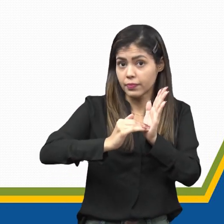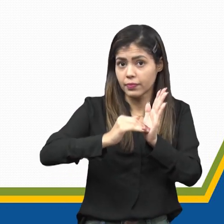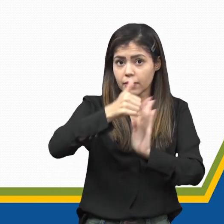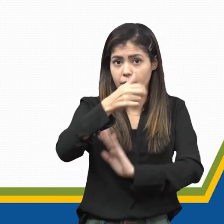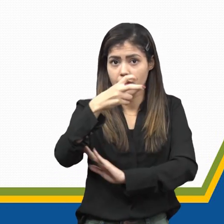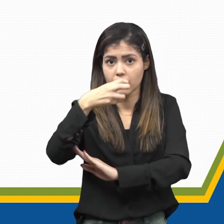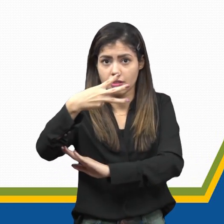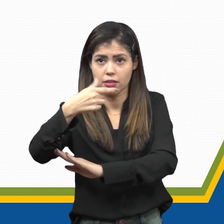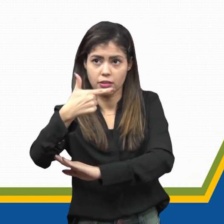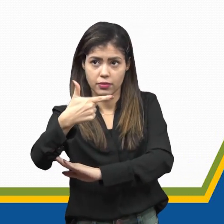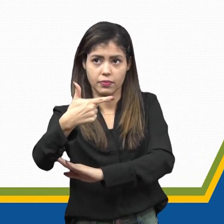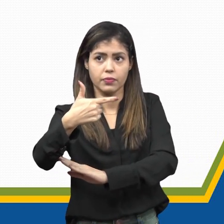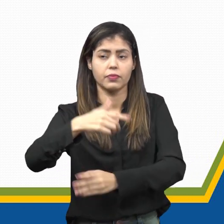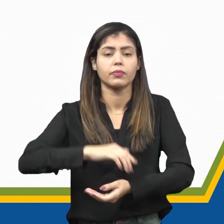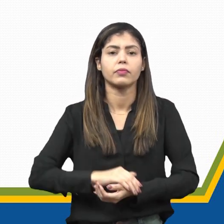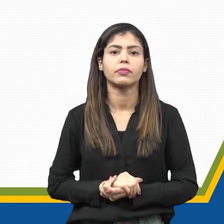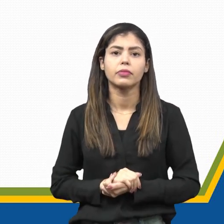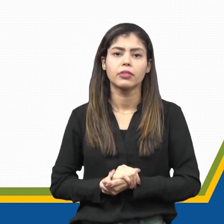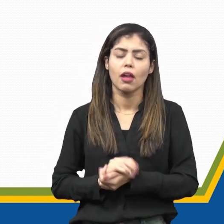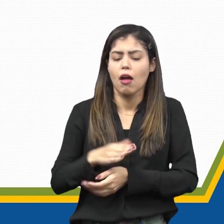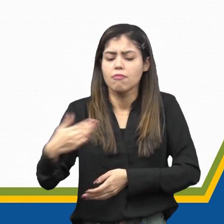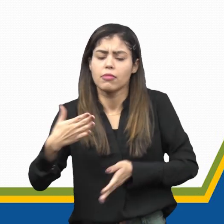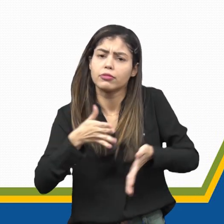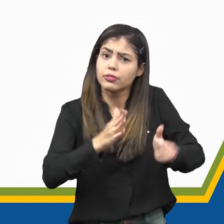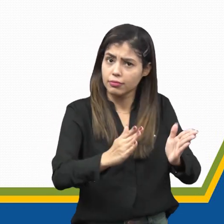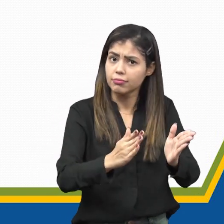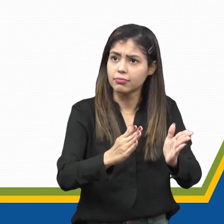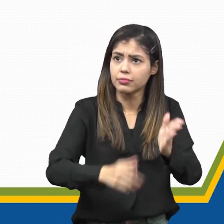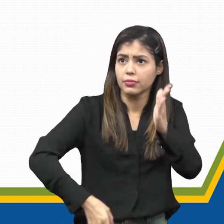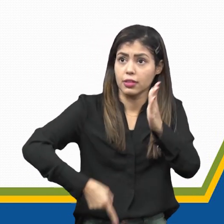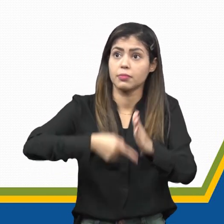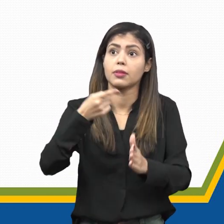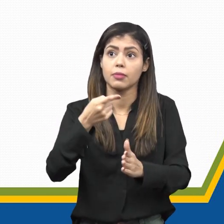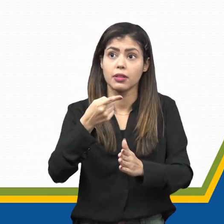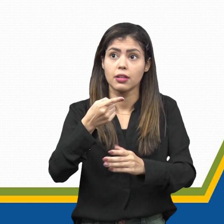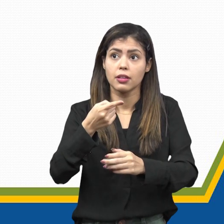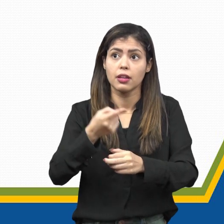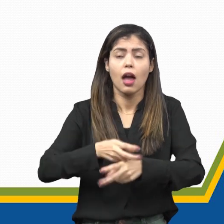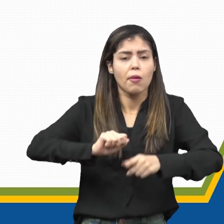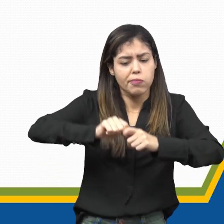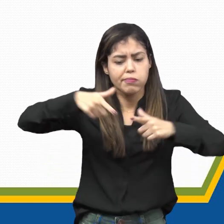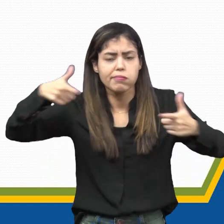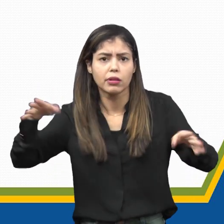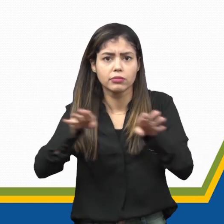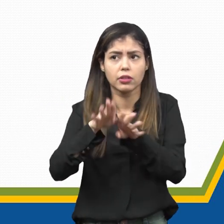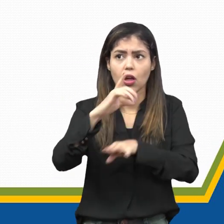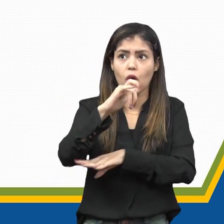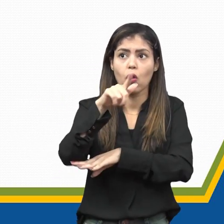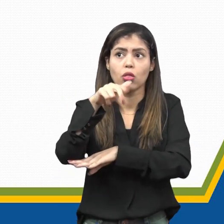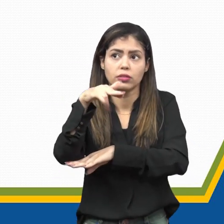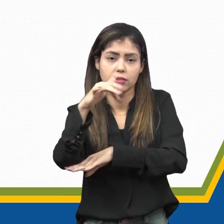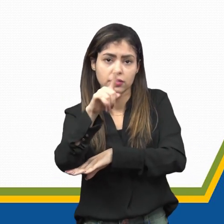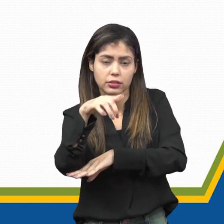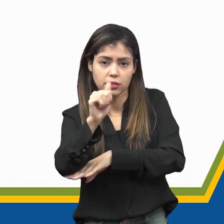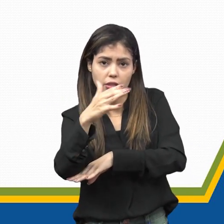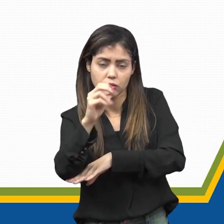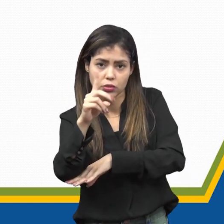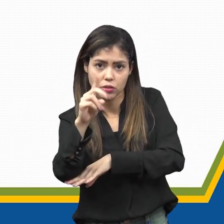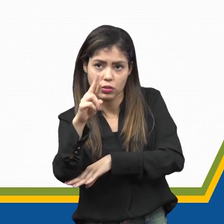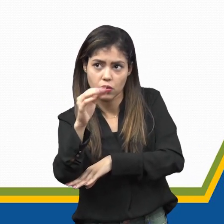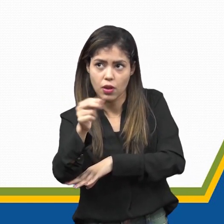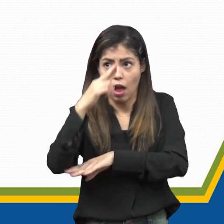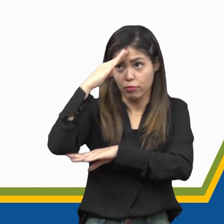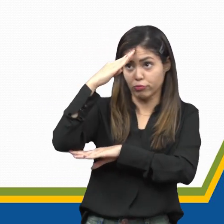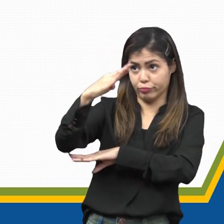até 1532, com a chegada das primeiras expedições colonizadoras, comandadas por